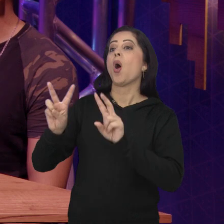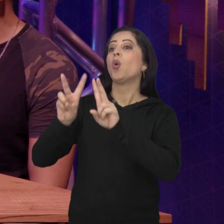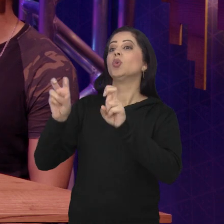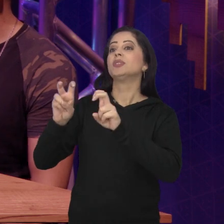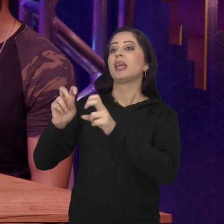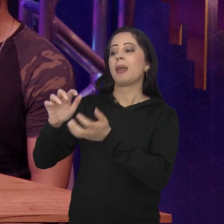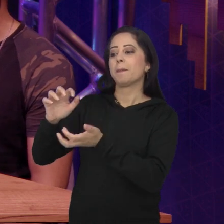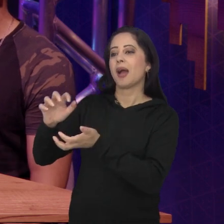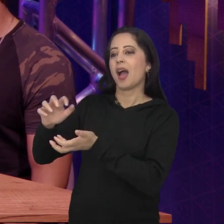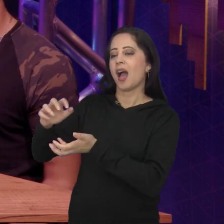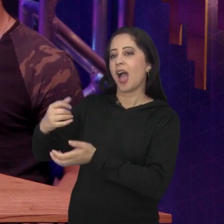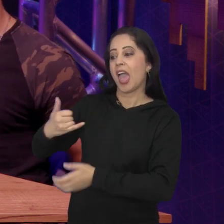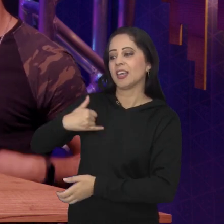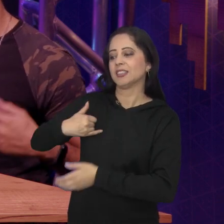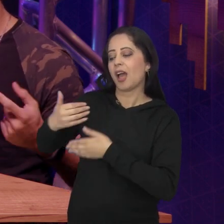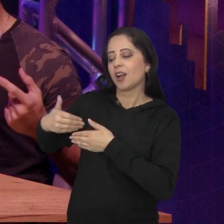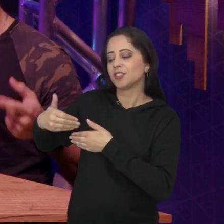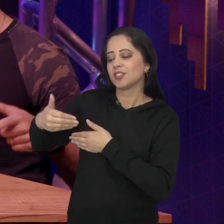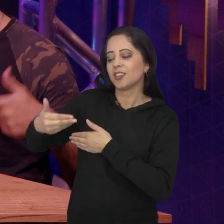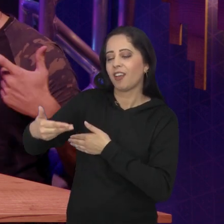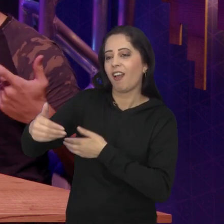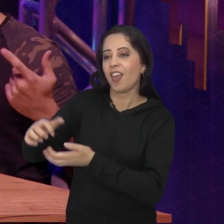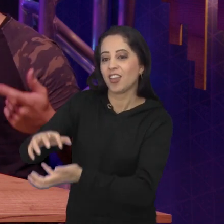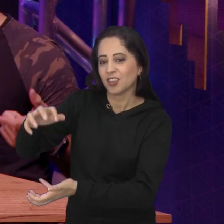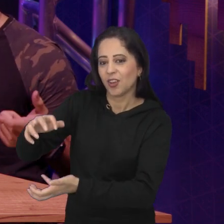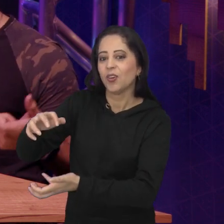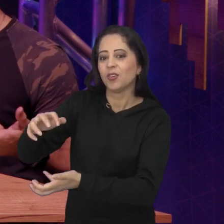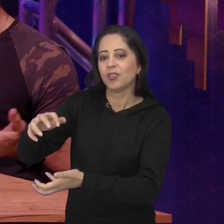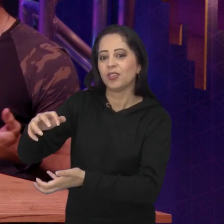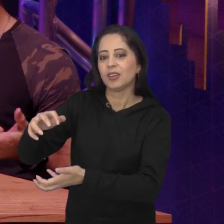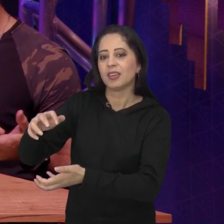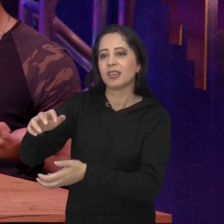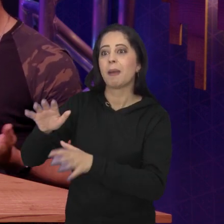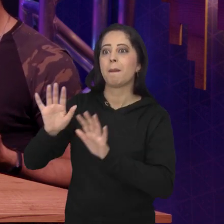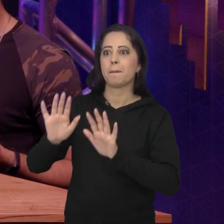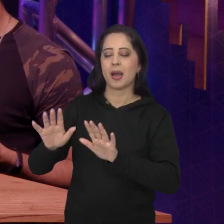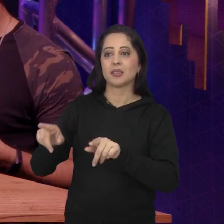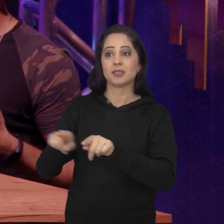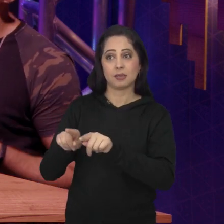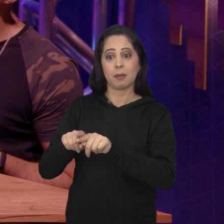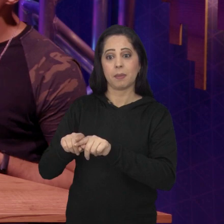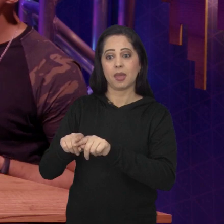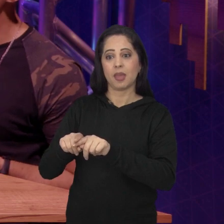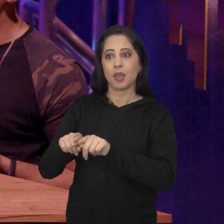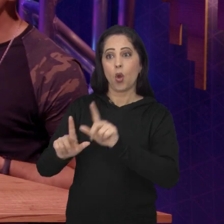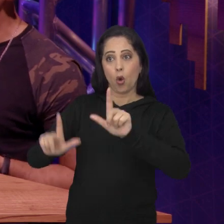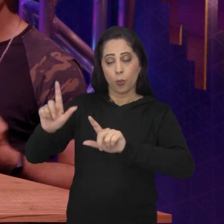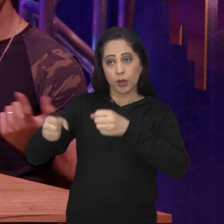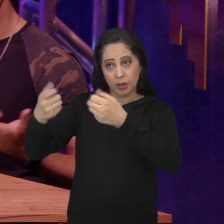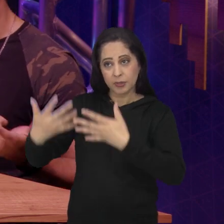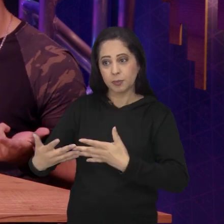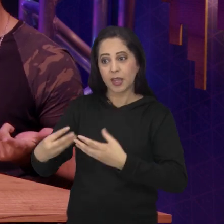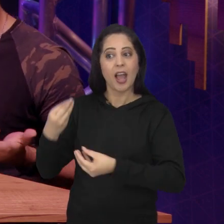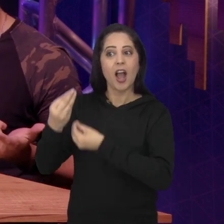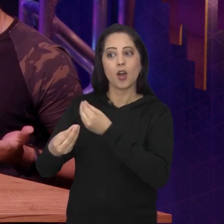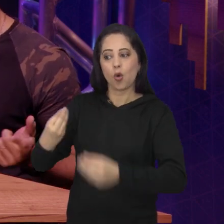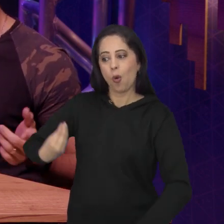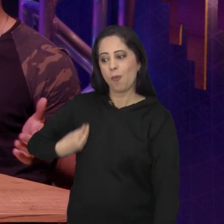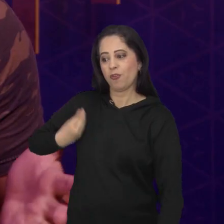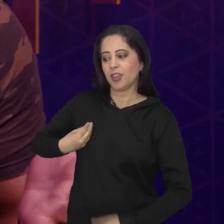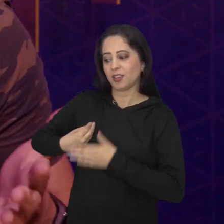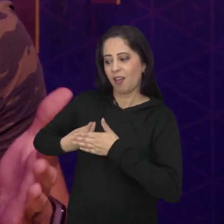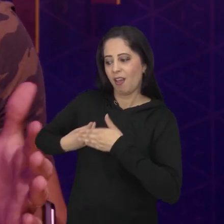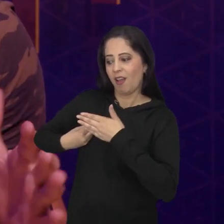sobre envelhecência. Envelhecer, Porque isso a é gente verdade. fala de velhinhos overpowers, mas a gente também fala de como envelhecer bem. E tá todo mundo